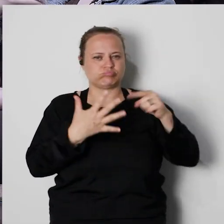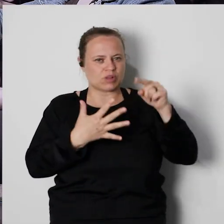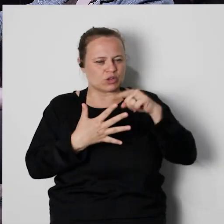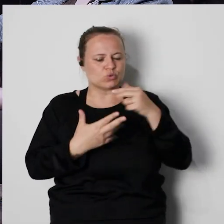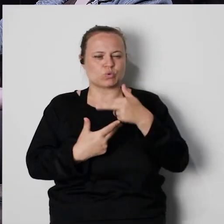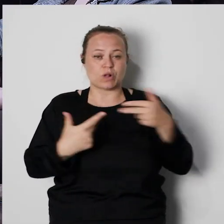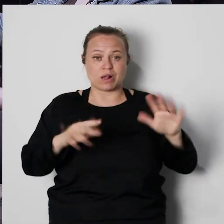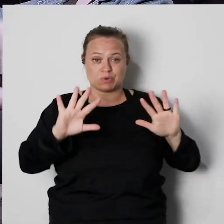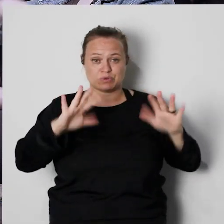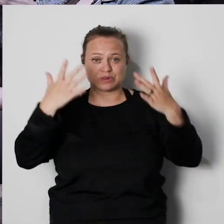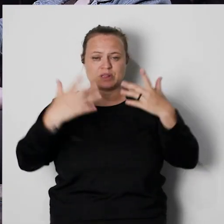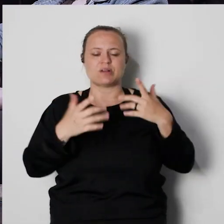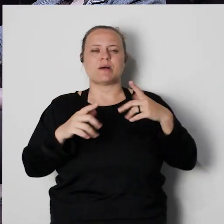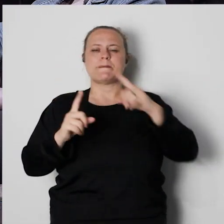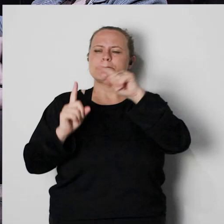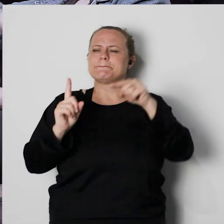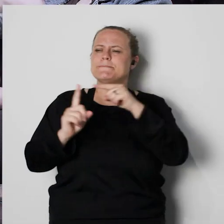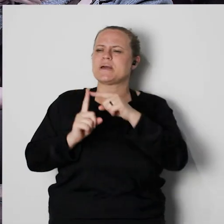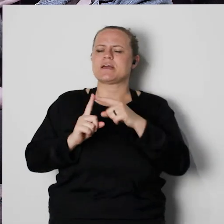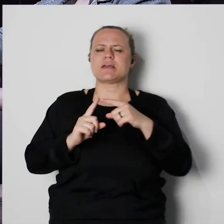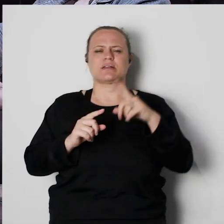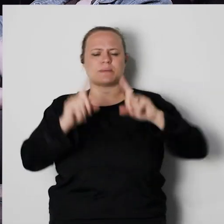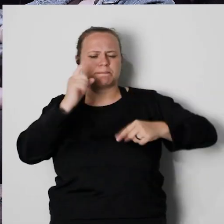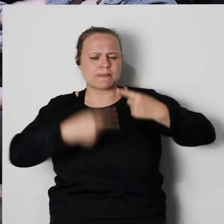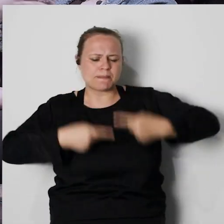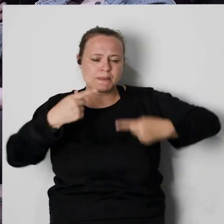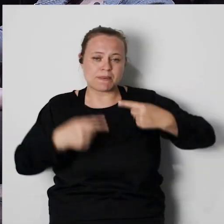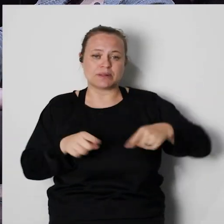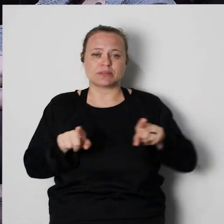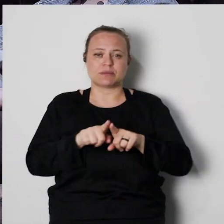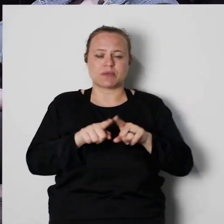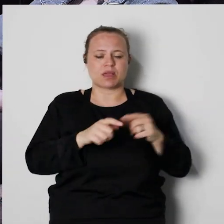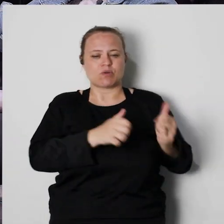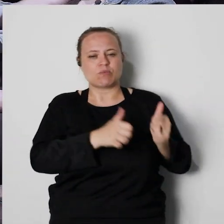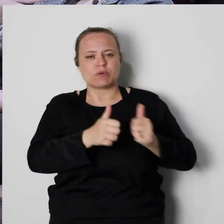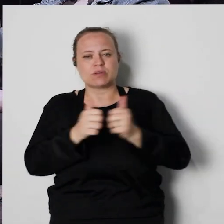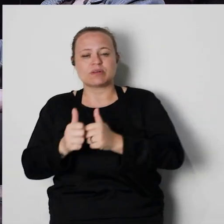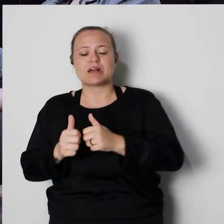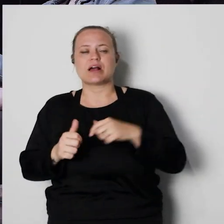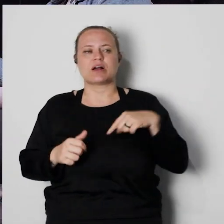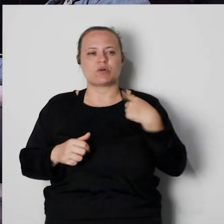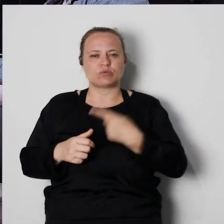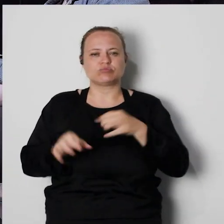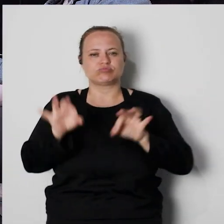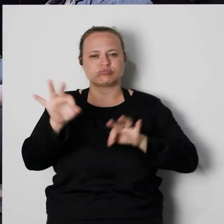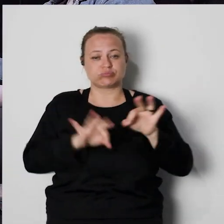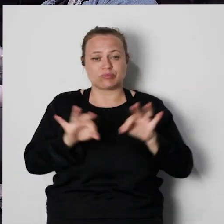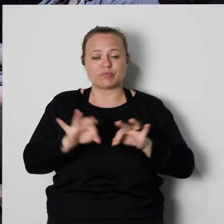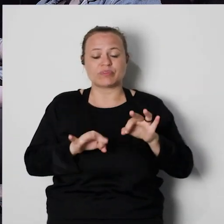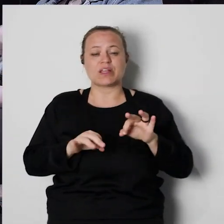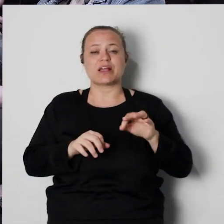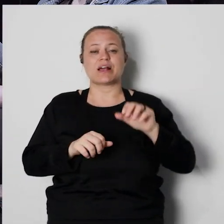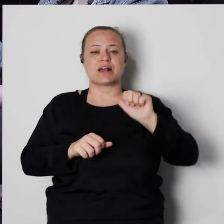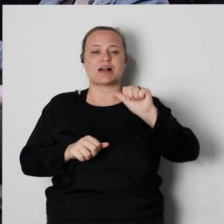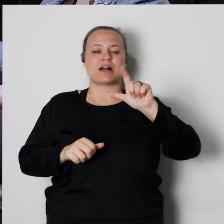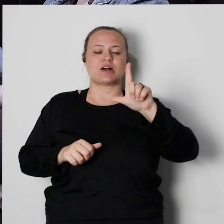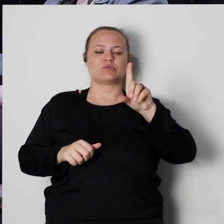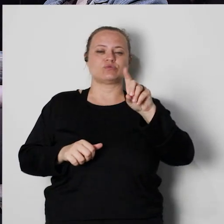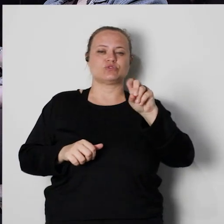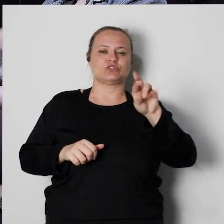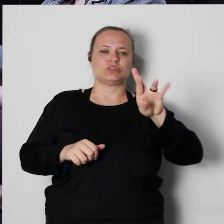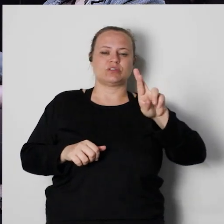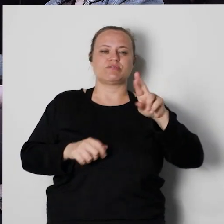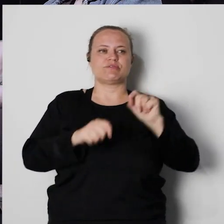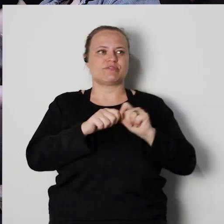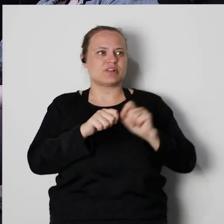e implementação dos conselhos, dos planos, dos fundos e todas as discussões que eles, né, as diversas reuniões para